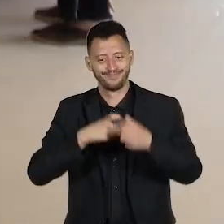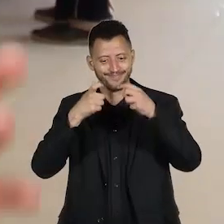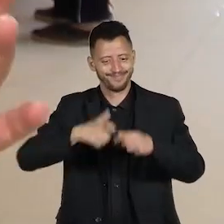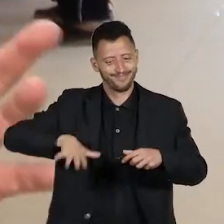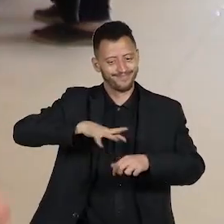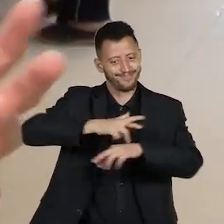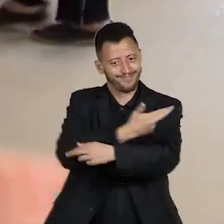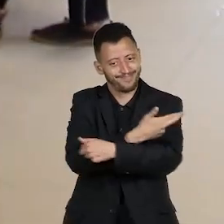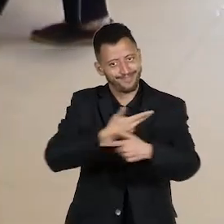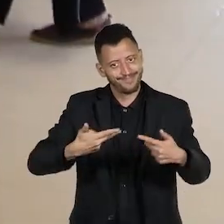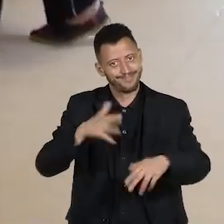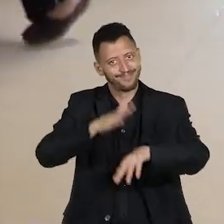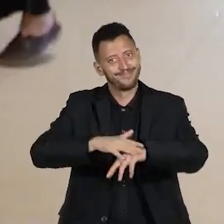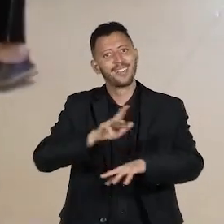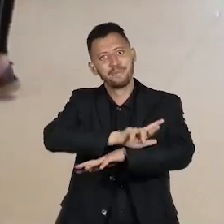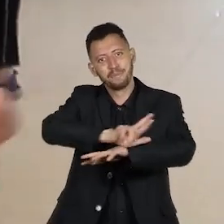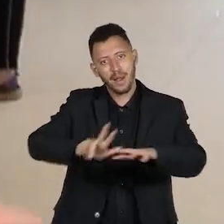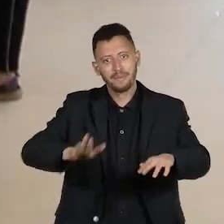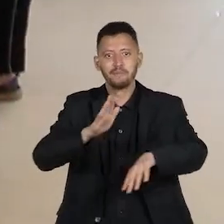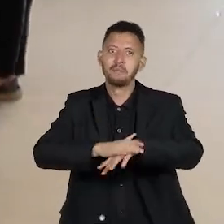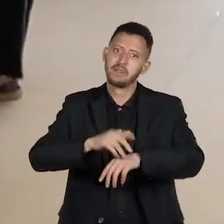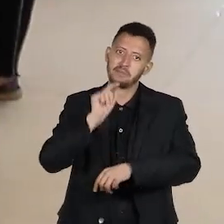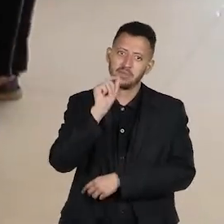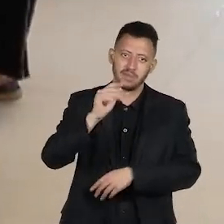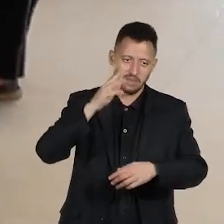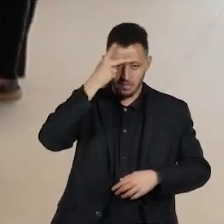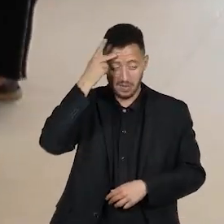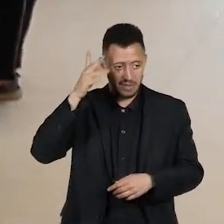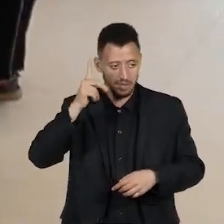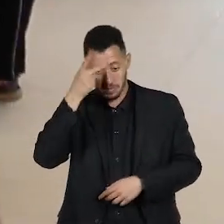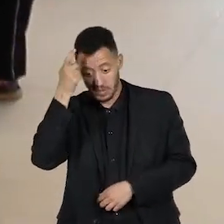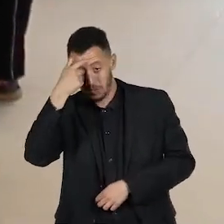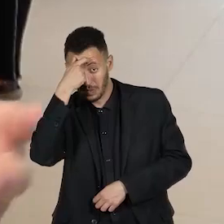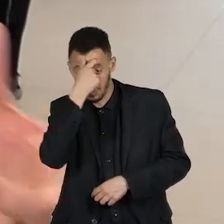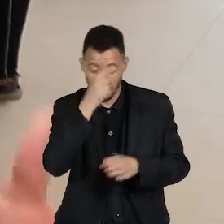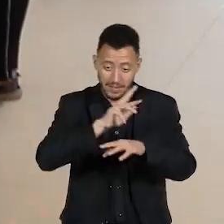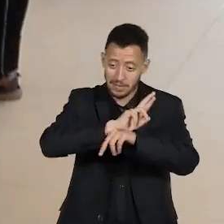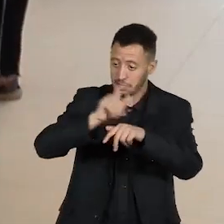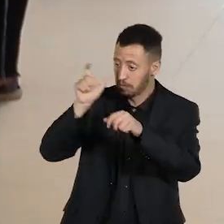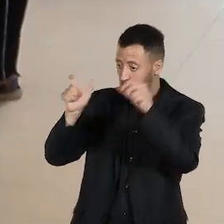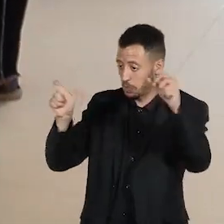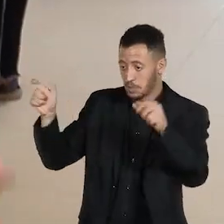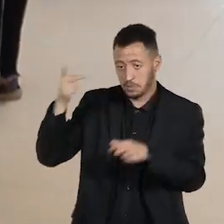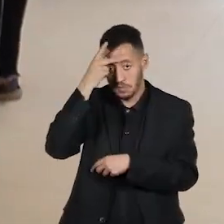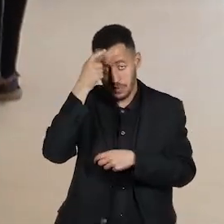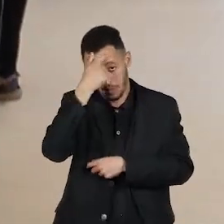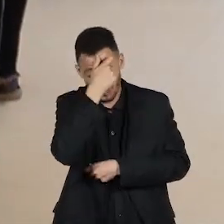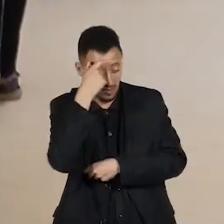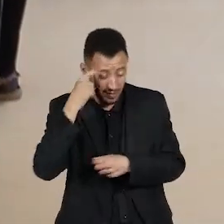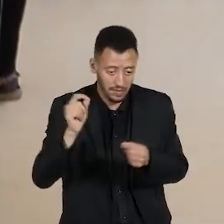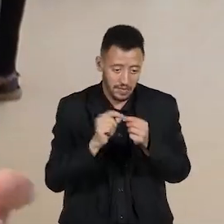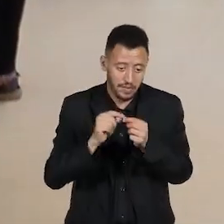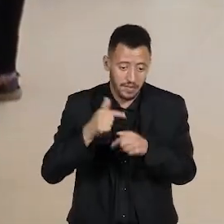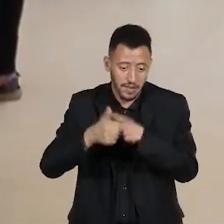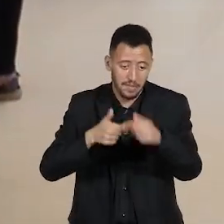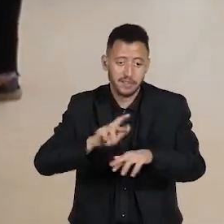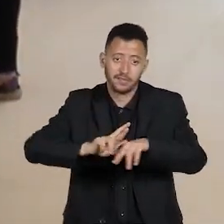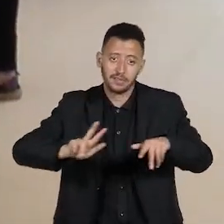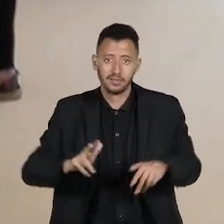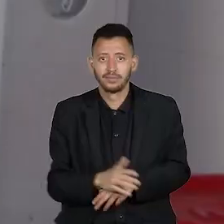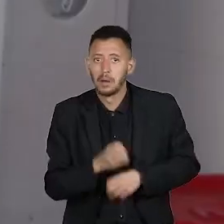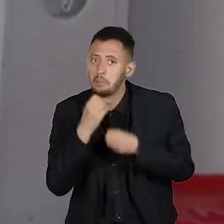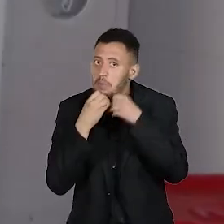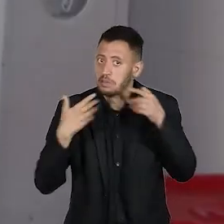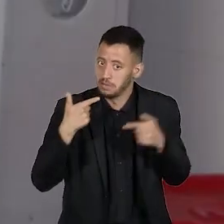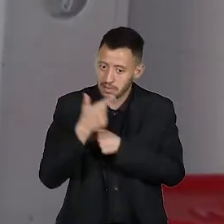pena a gente ter esse ambiente diverso, né? Quanto mais diversidade, são pessoas que pensam diferente, pessoas que agem diferente, pessoas que têm entrega